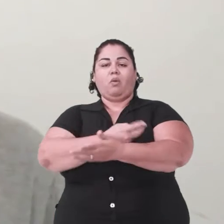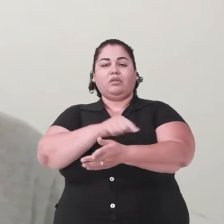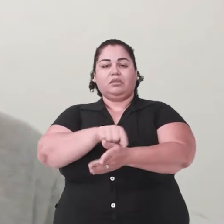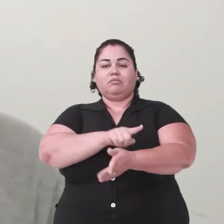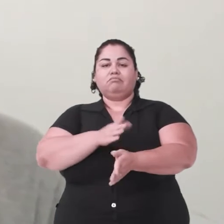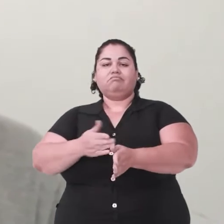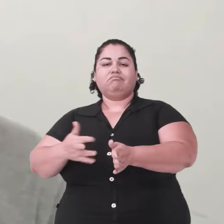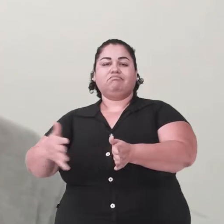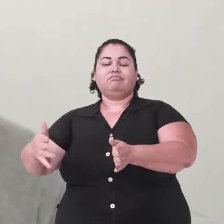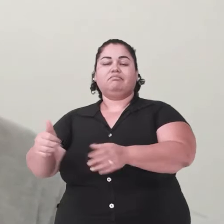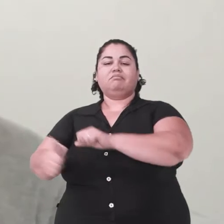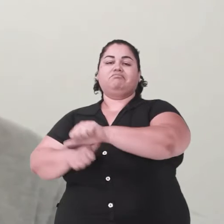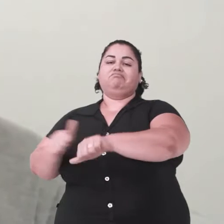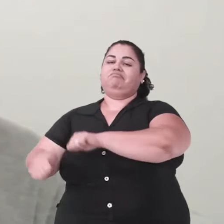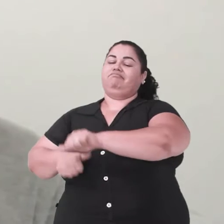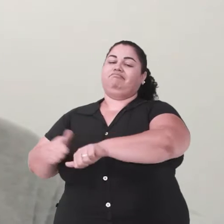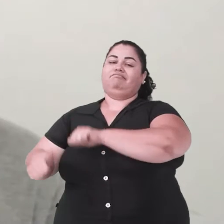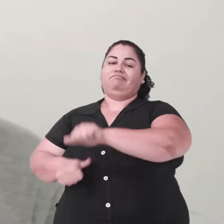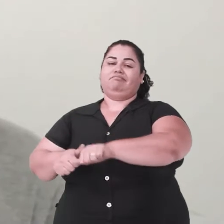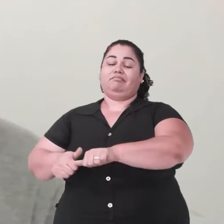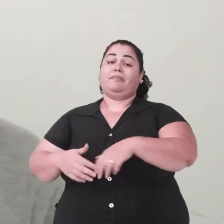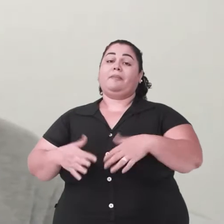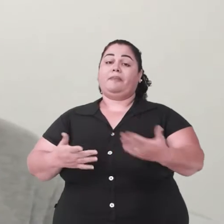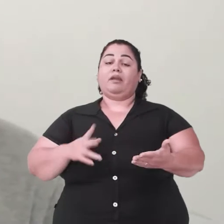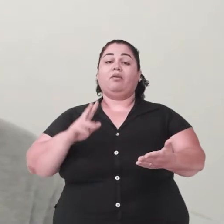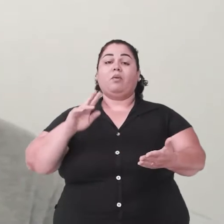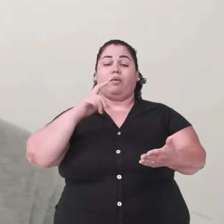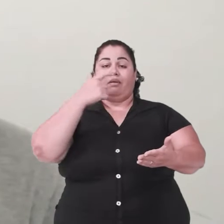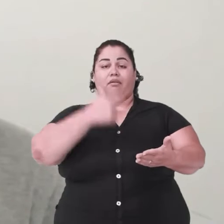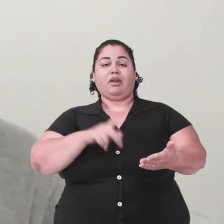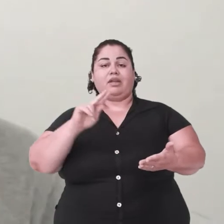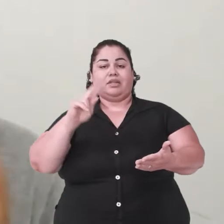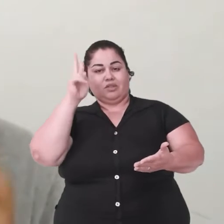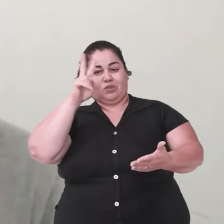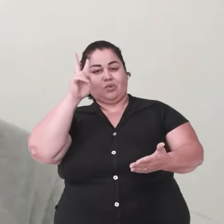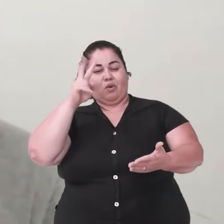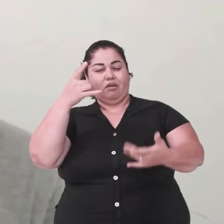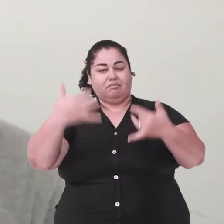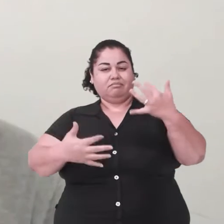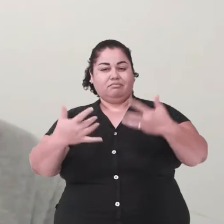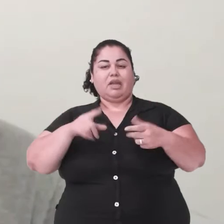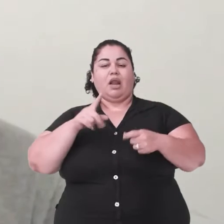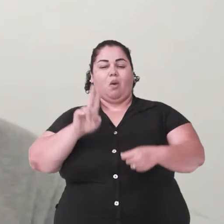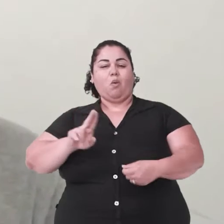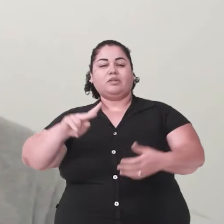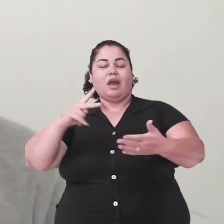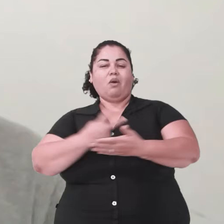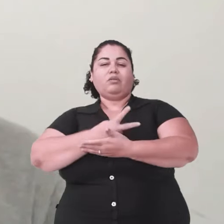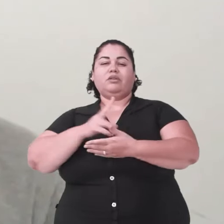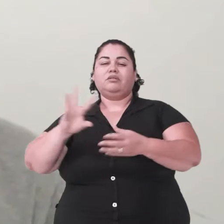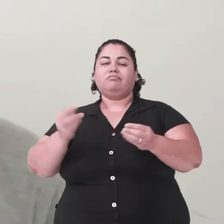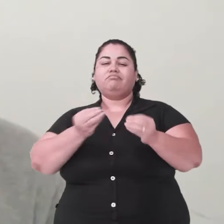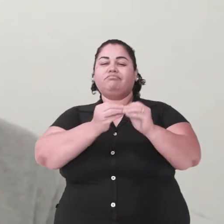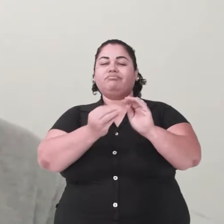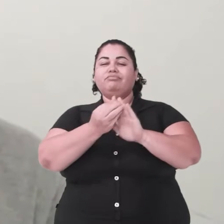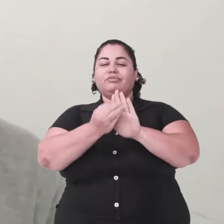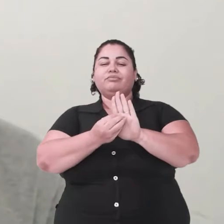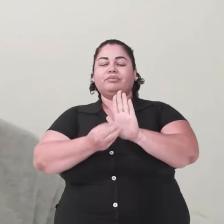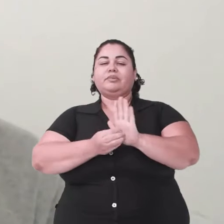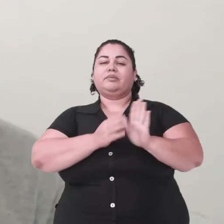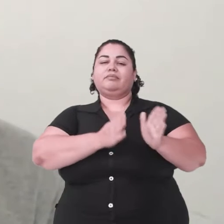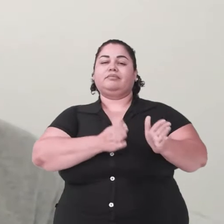muda, né? Então, geralmente os historiadores utilizam esses acontecimentos